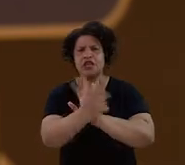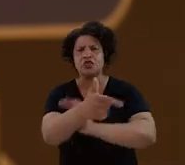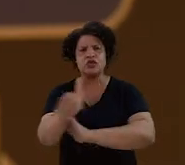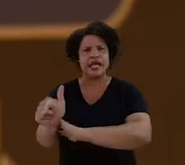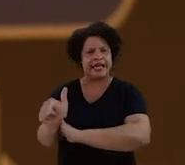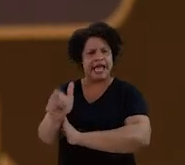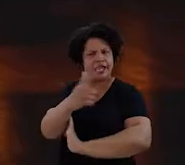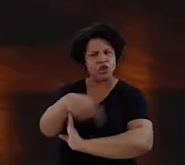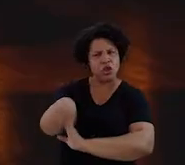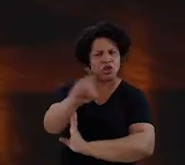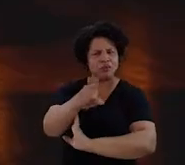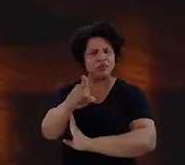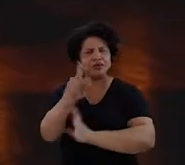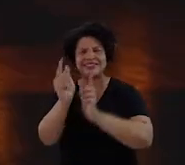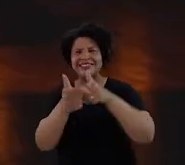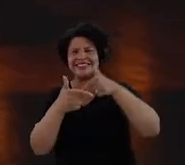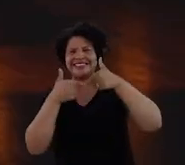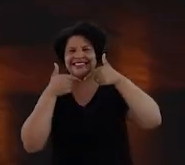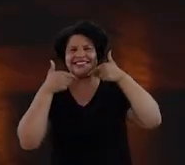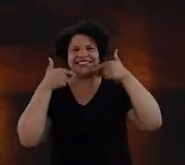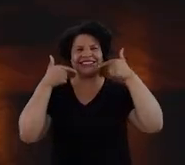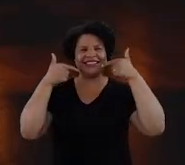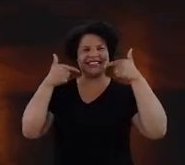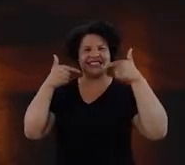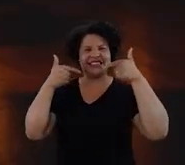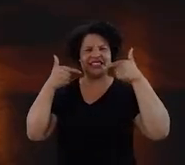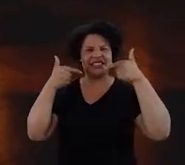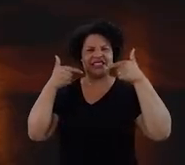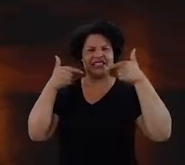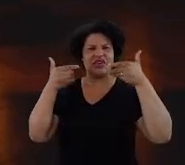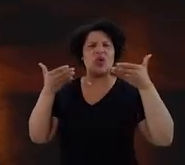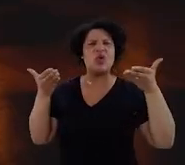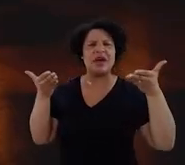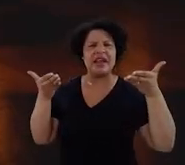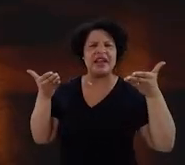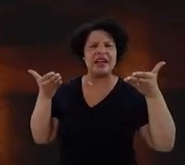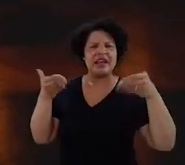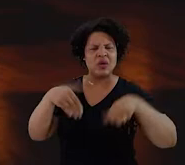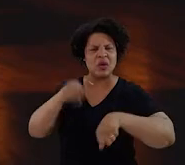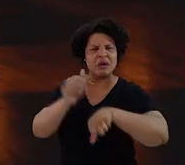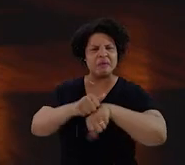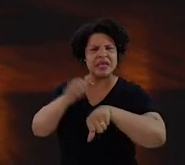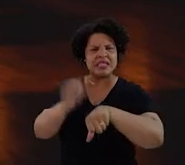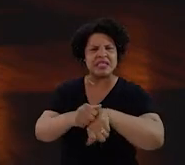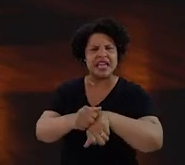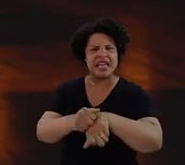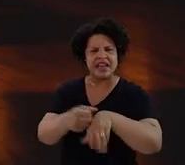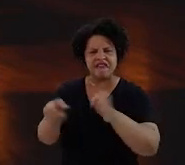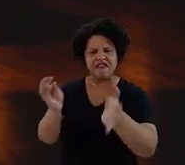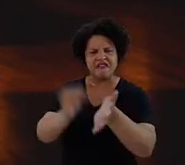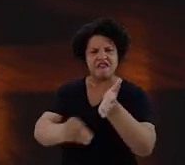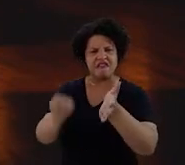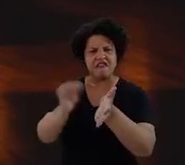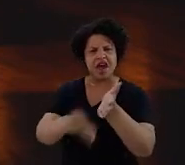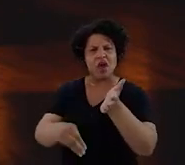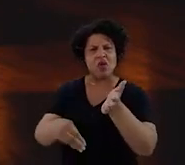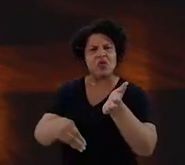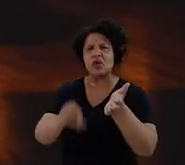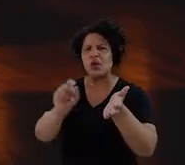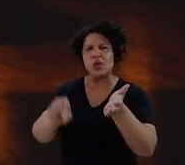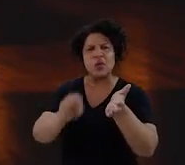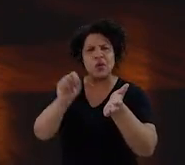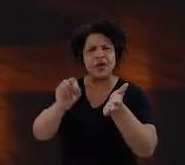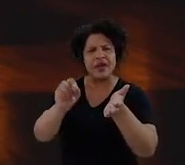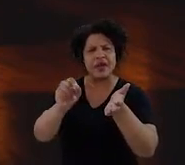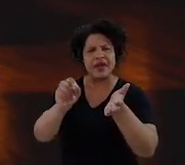contente, morou? Todo mundo contente com a miséria, com a falta de cultura, de informação. Ninguém vai pra escola